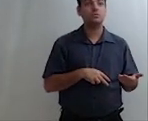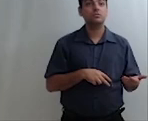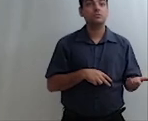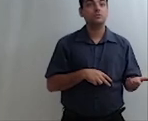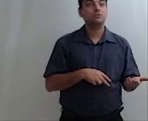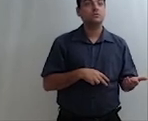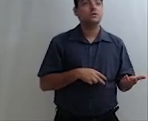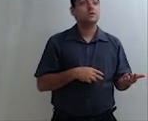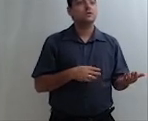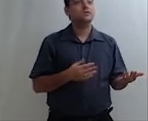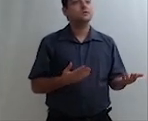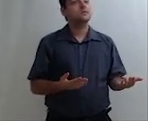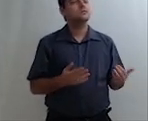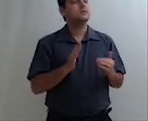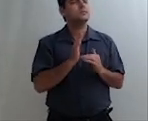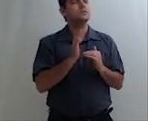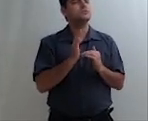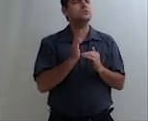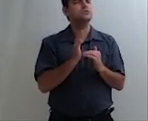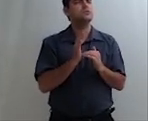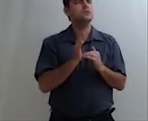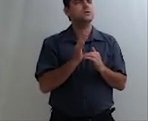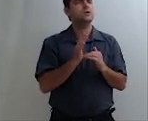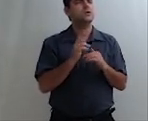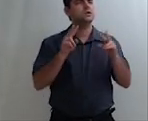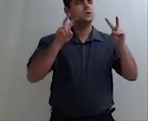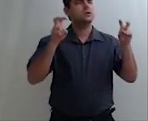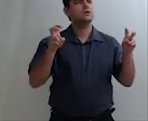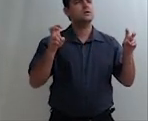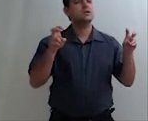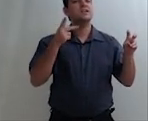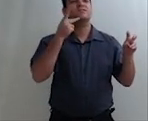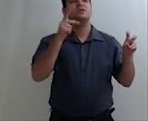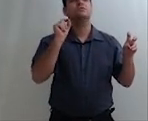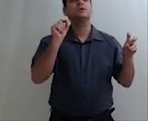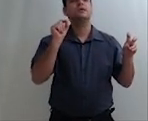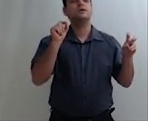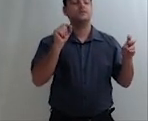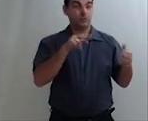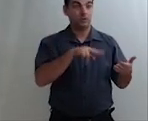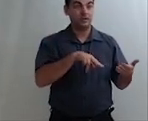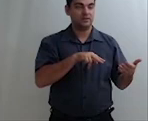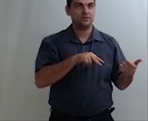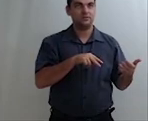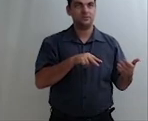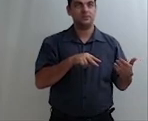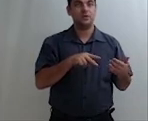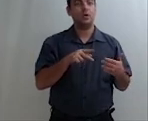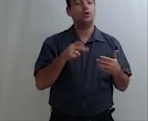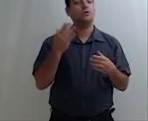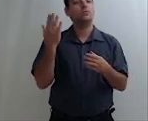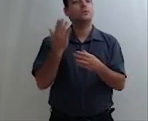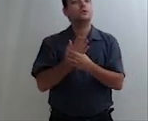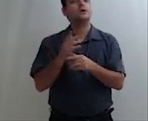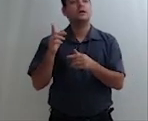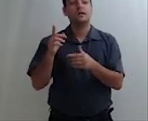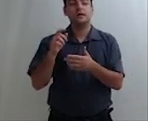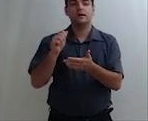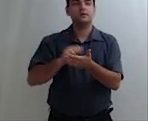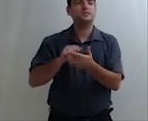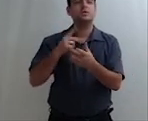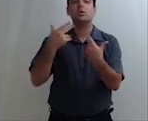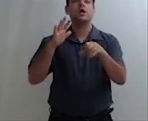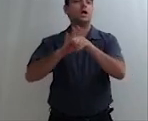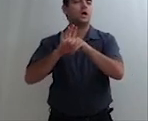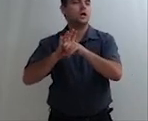no final abre aspas da decisão o juiz apenas informa que a ficha criminal do acusado Carlos Eduardo é